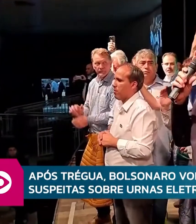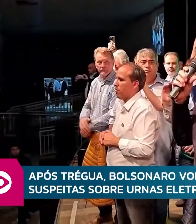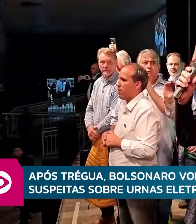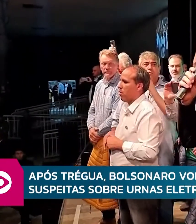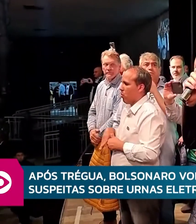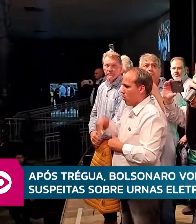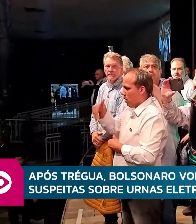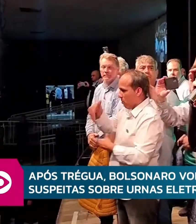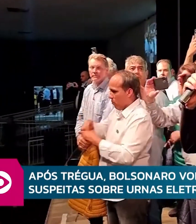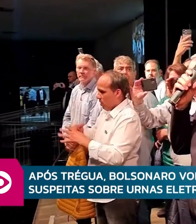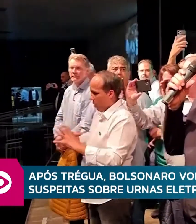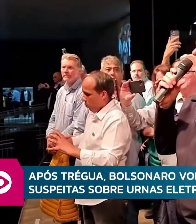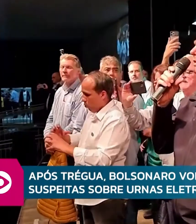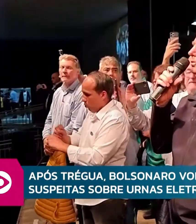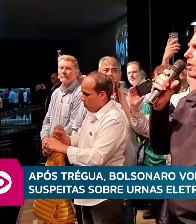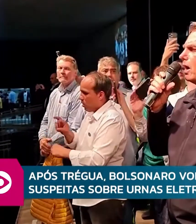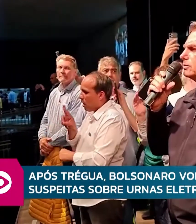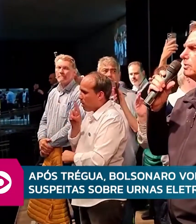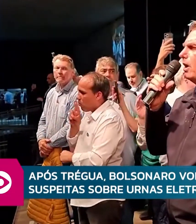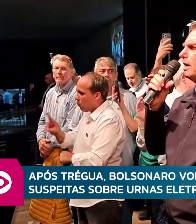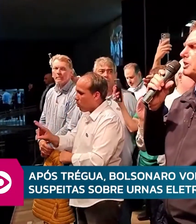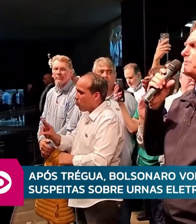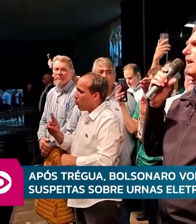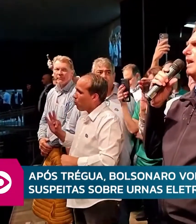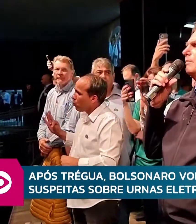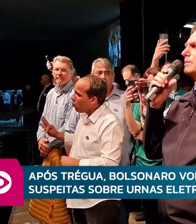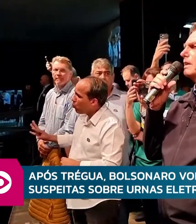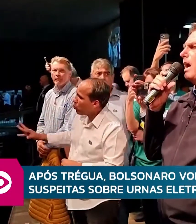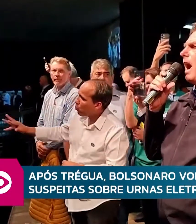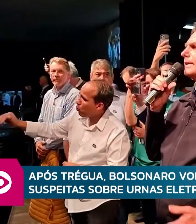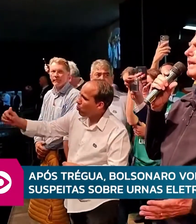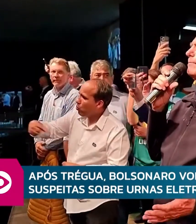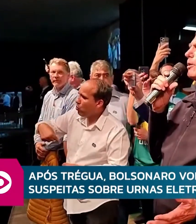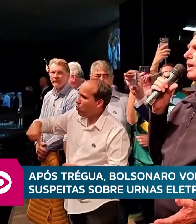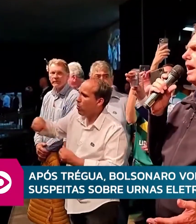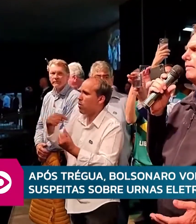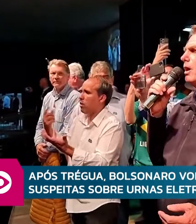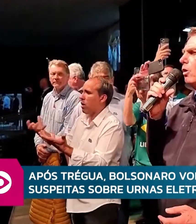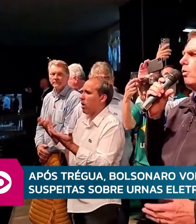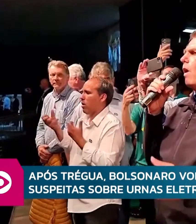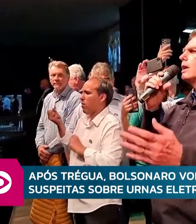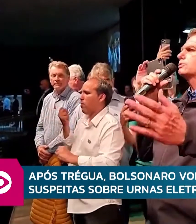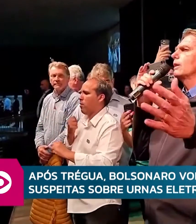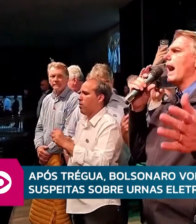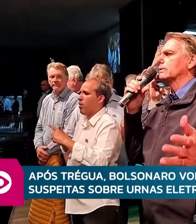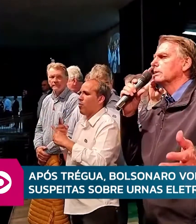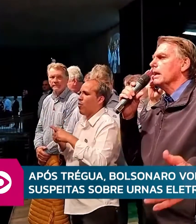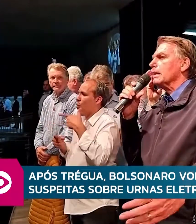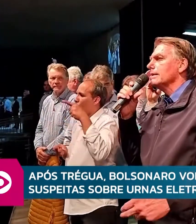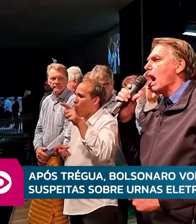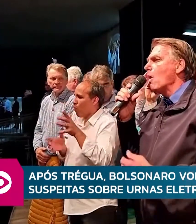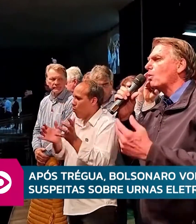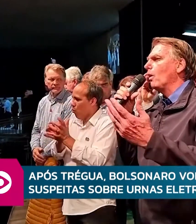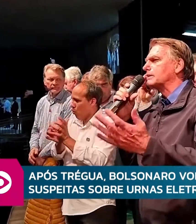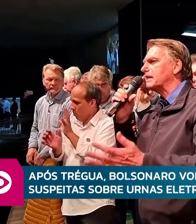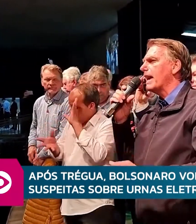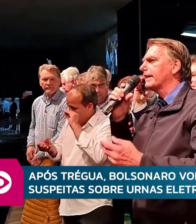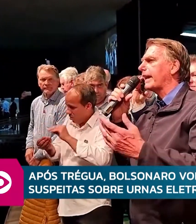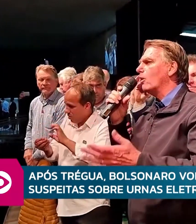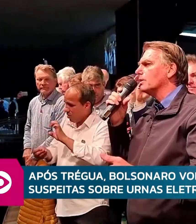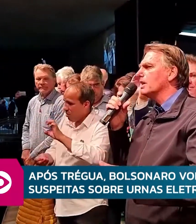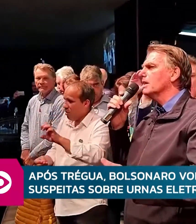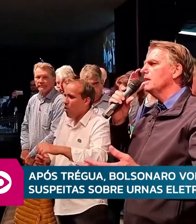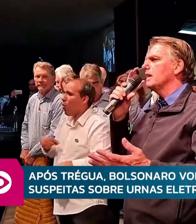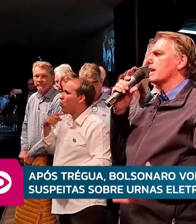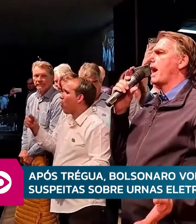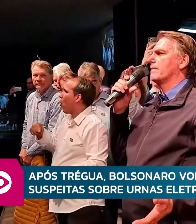que o resultado será aquele que todos nós esperamos. Até porque o outro lado não